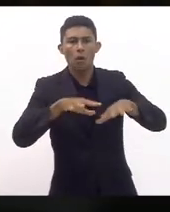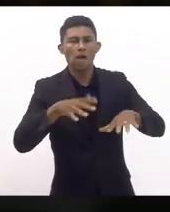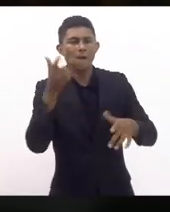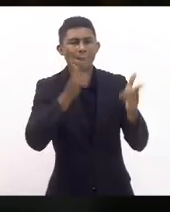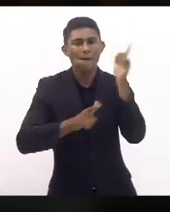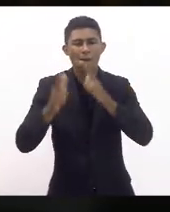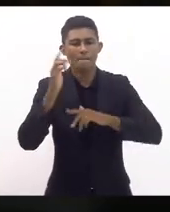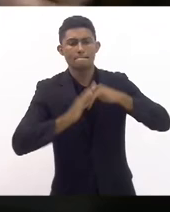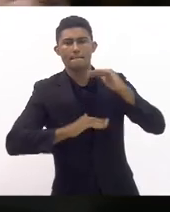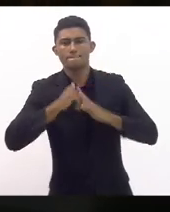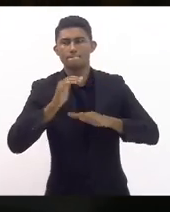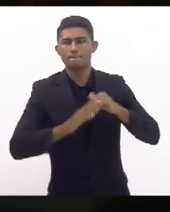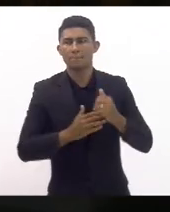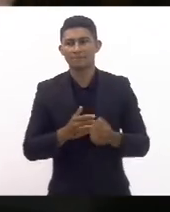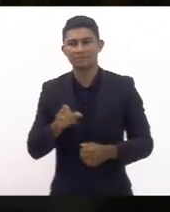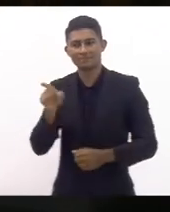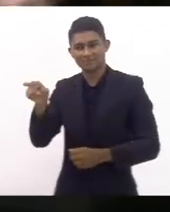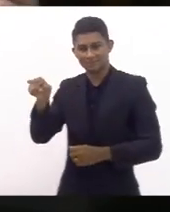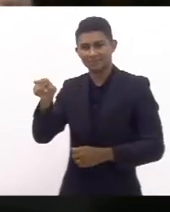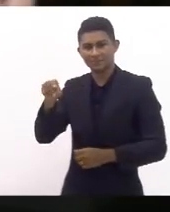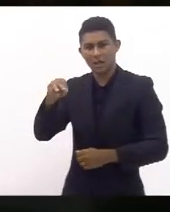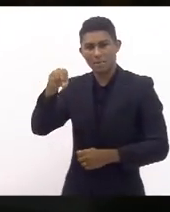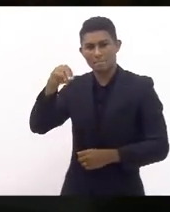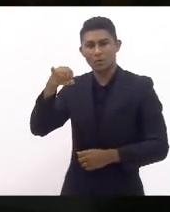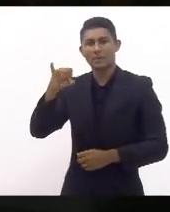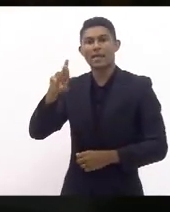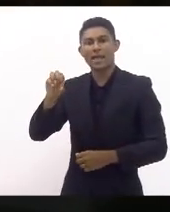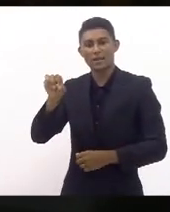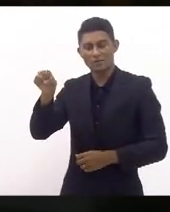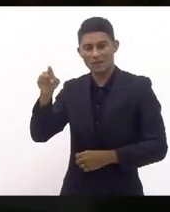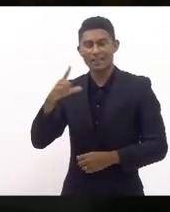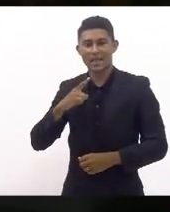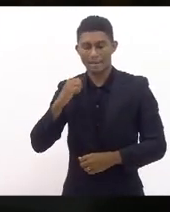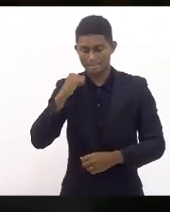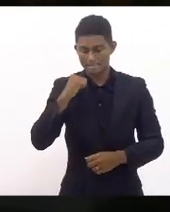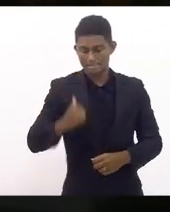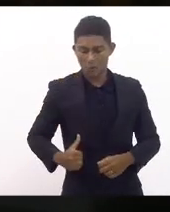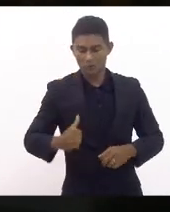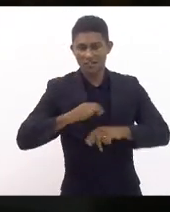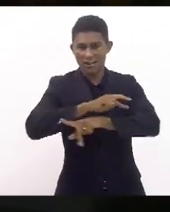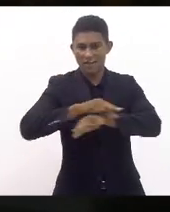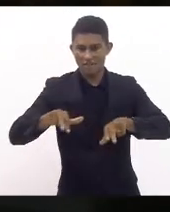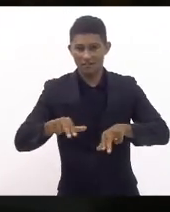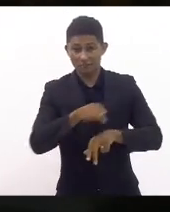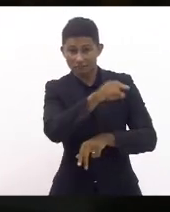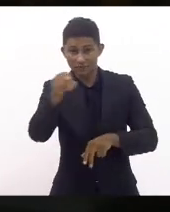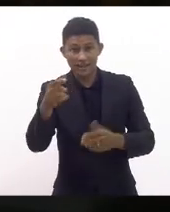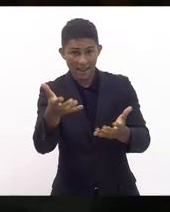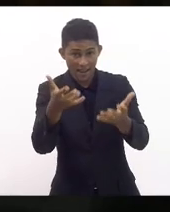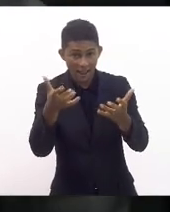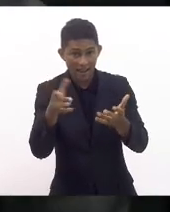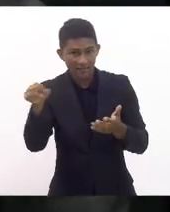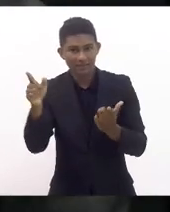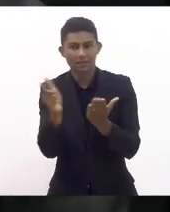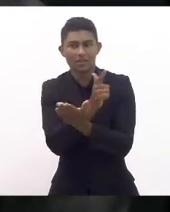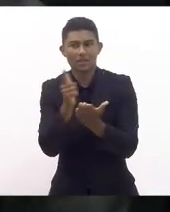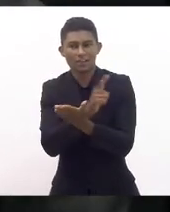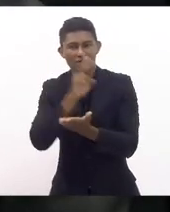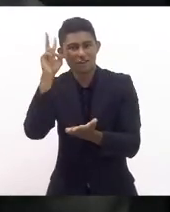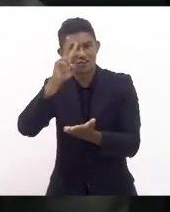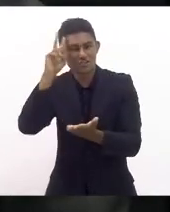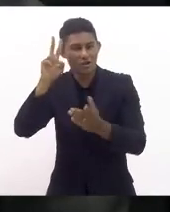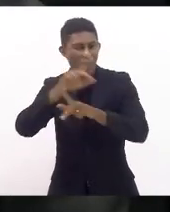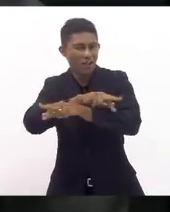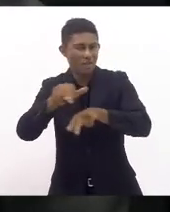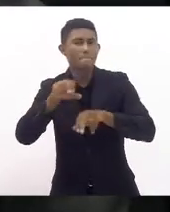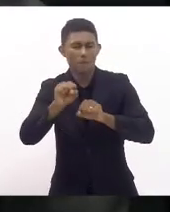Monteiro trouxe um monte de bolsa aqui, depois o pessoal quiser pegar ali com a história lá, com o livro da história, está disponível